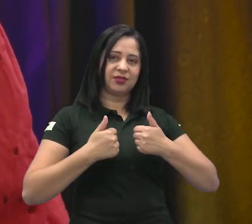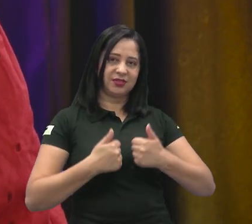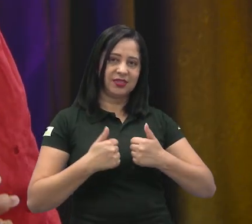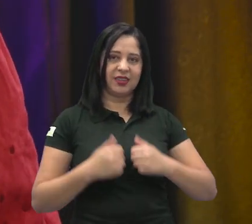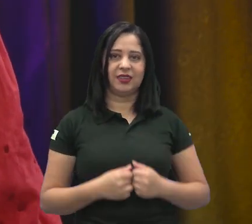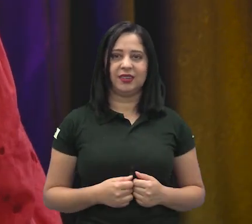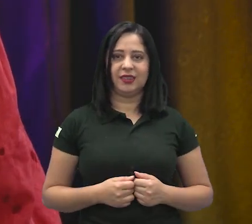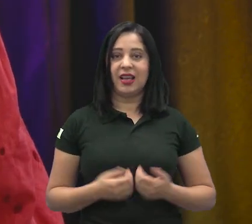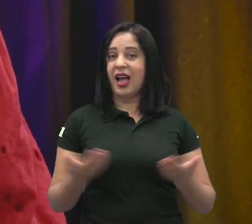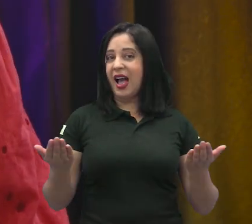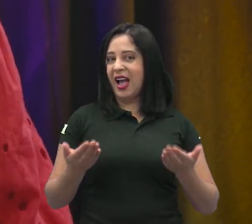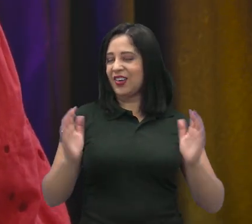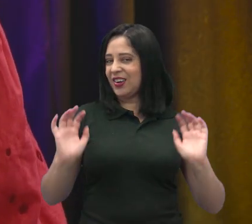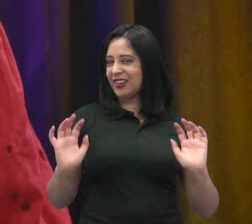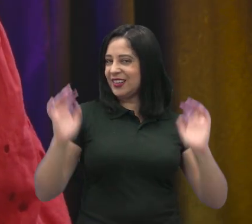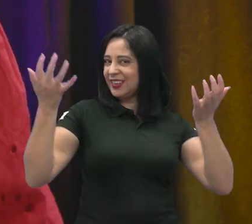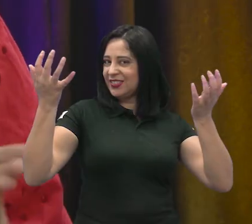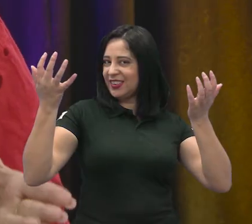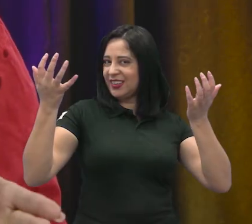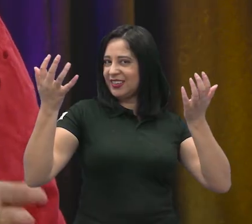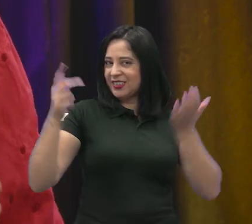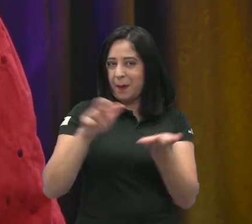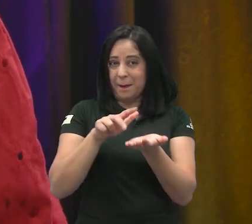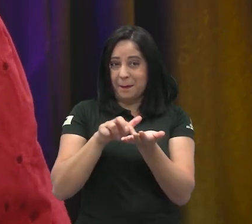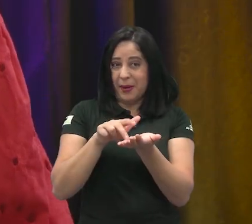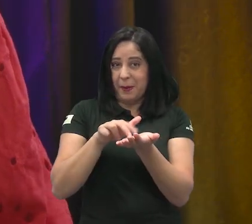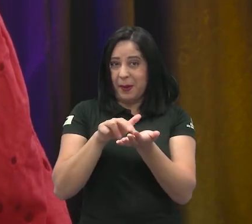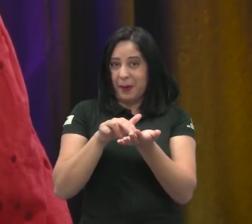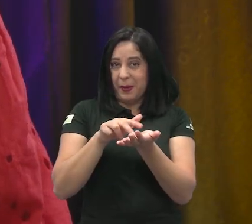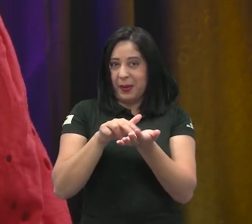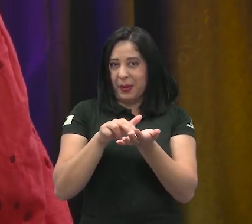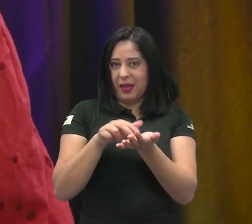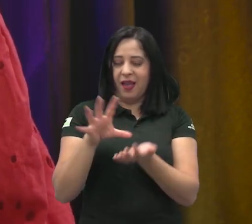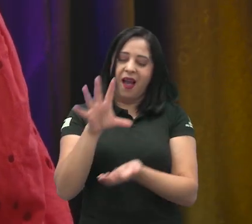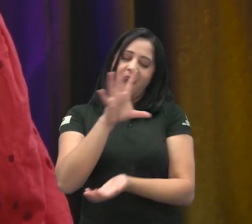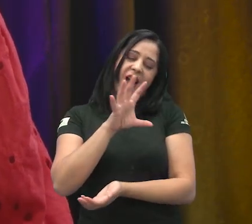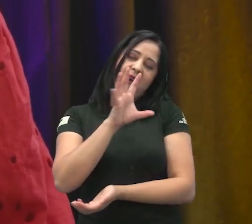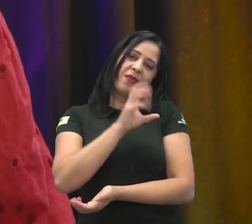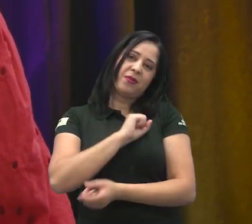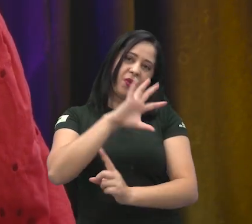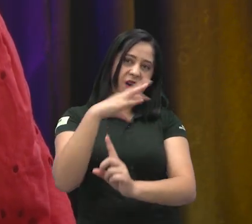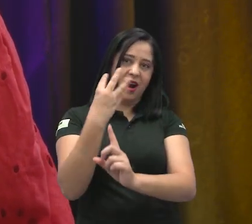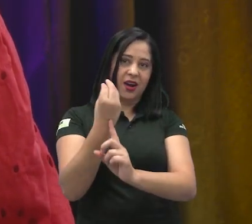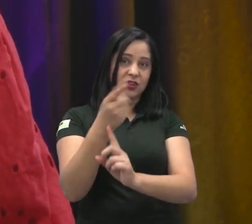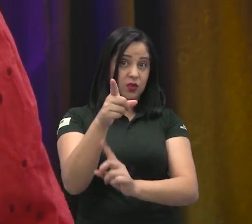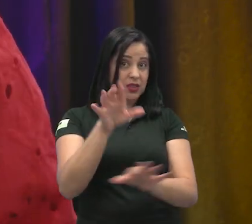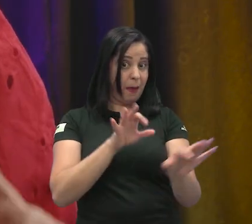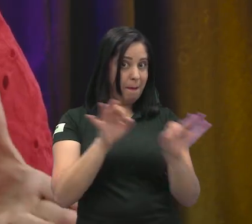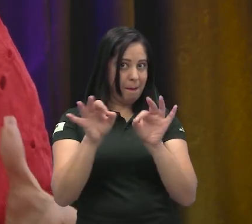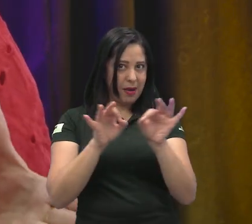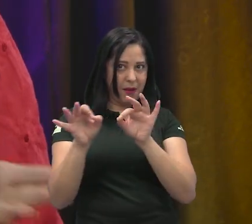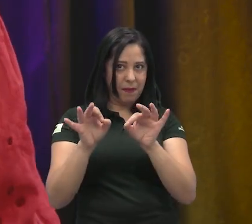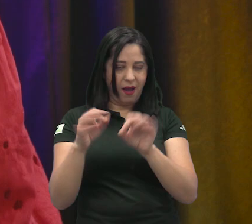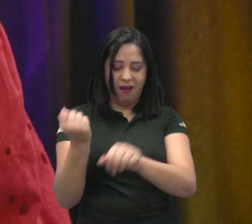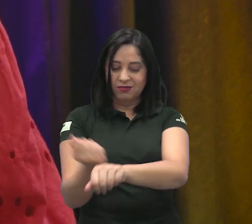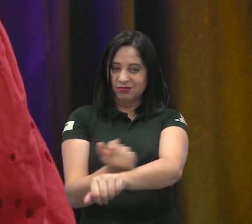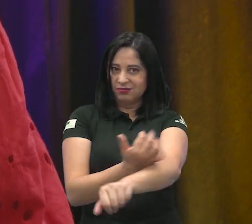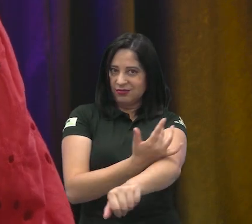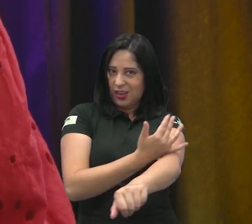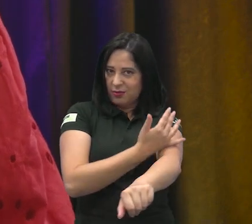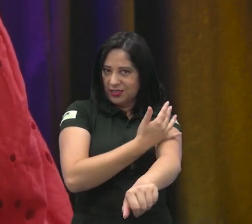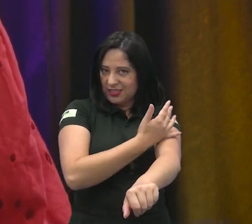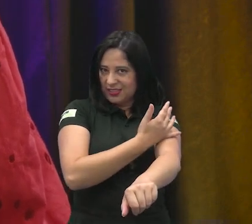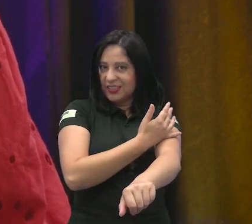bem-estar dos participantes. Vamos celebrar juntos essa trajetória de superação e amor à arte. Prepare-se para